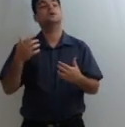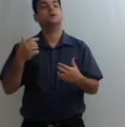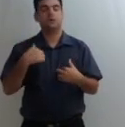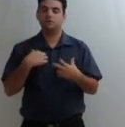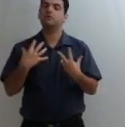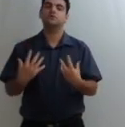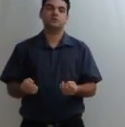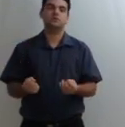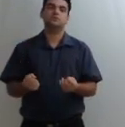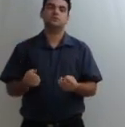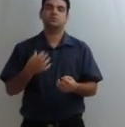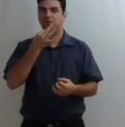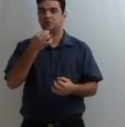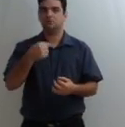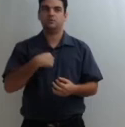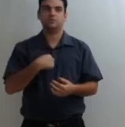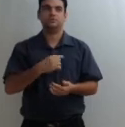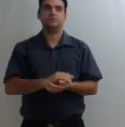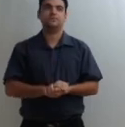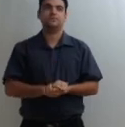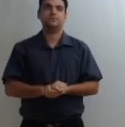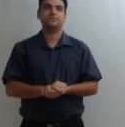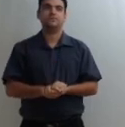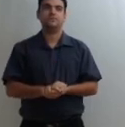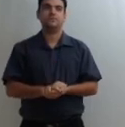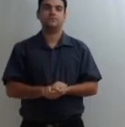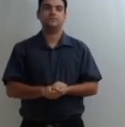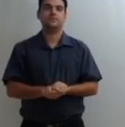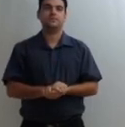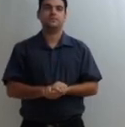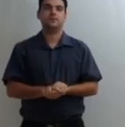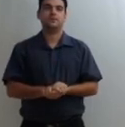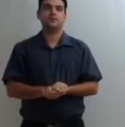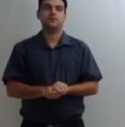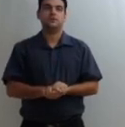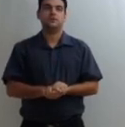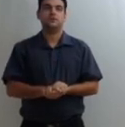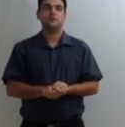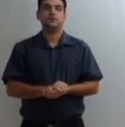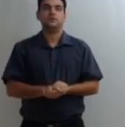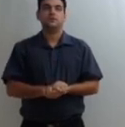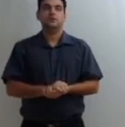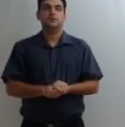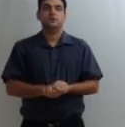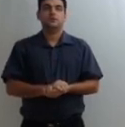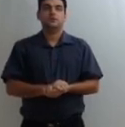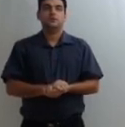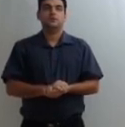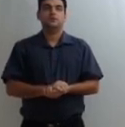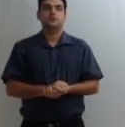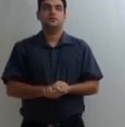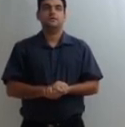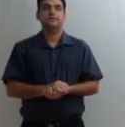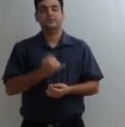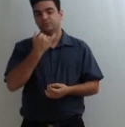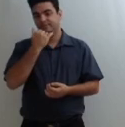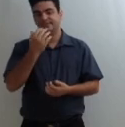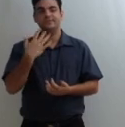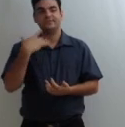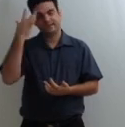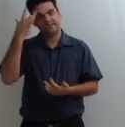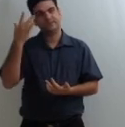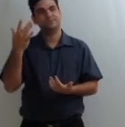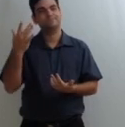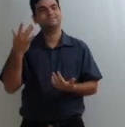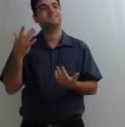ordem. Ministro Rogério. Também peço vênia, ministro presidente, para acompanhar a divergência, porque